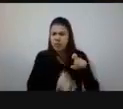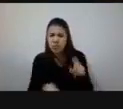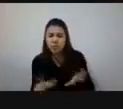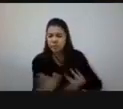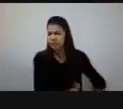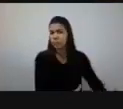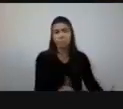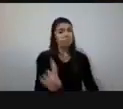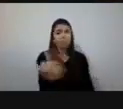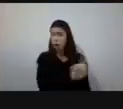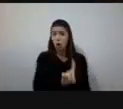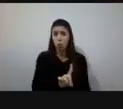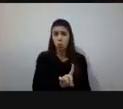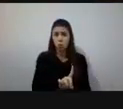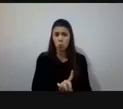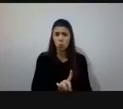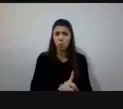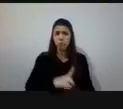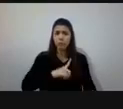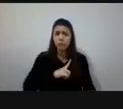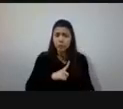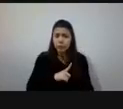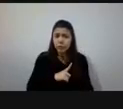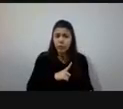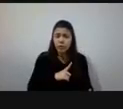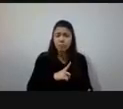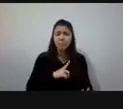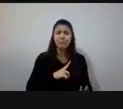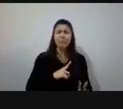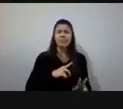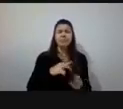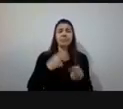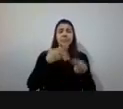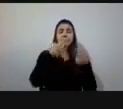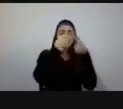causou danos, causou traumas.